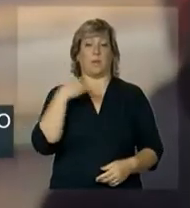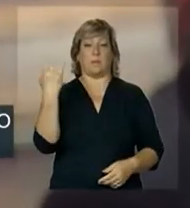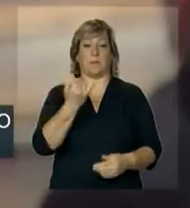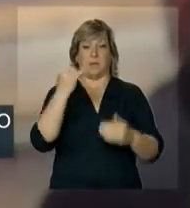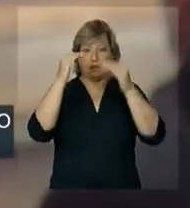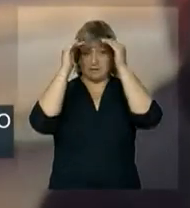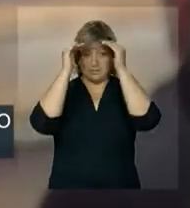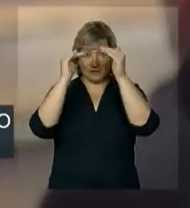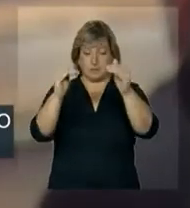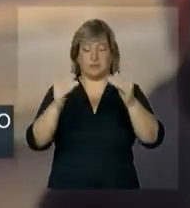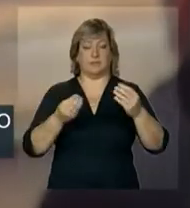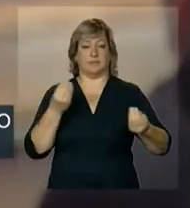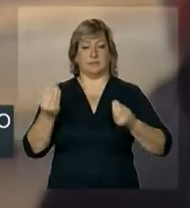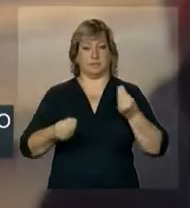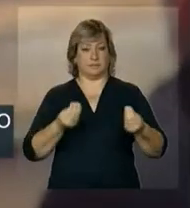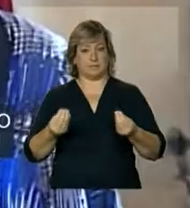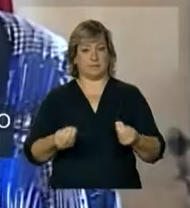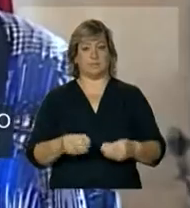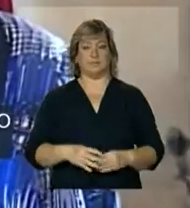como